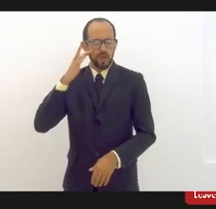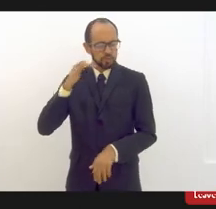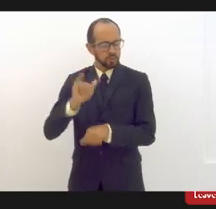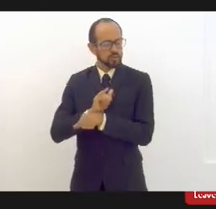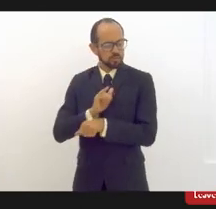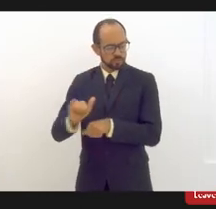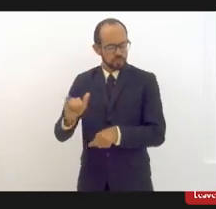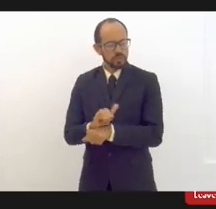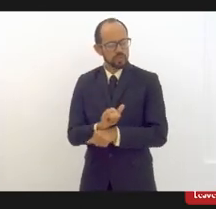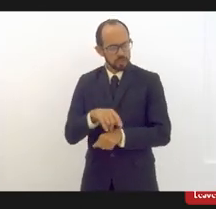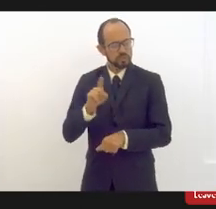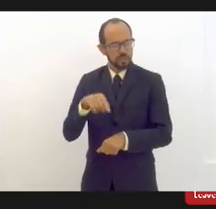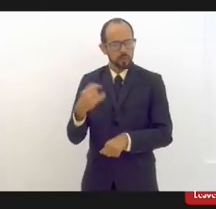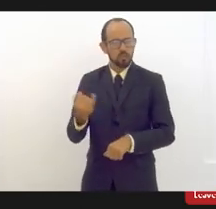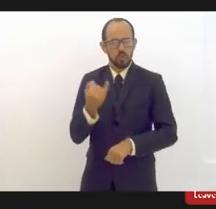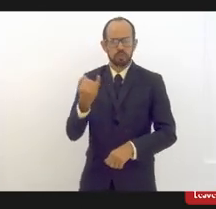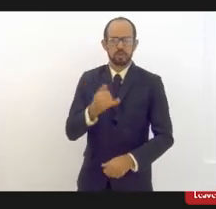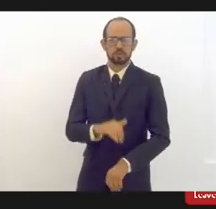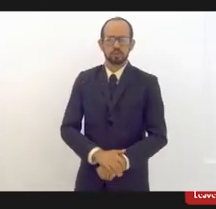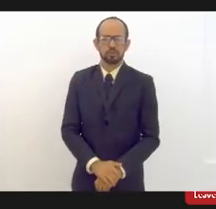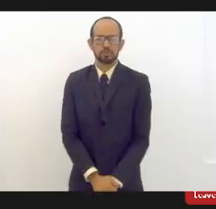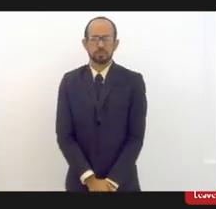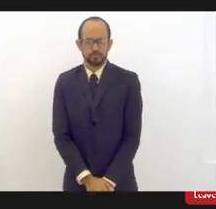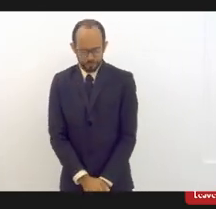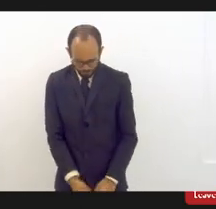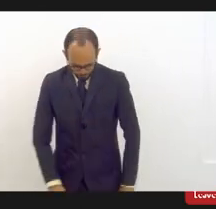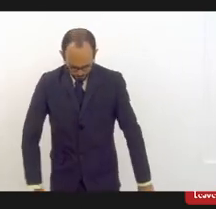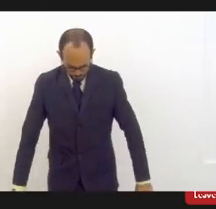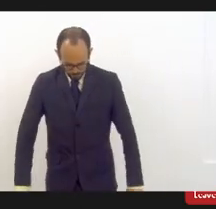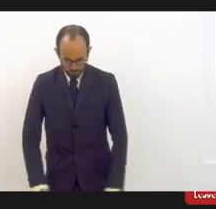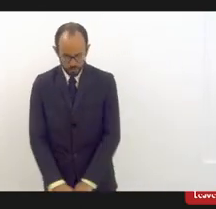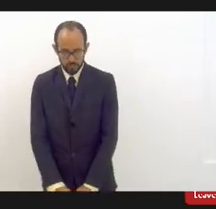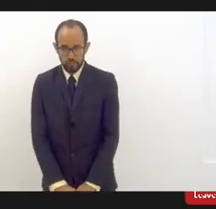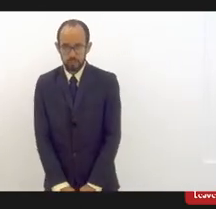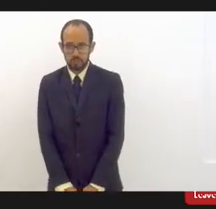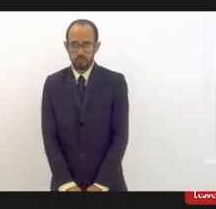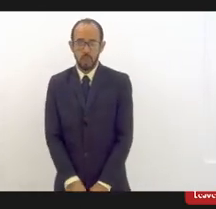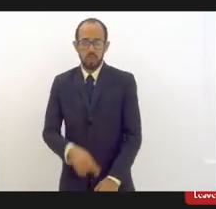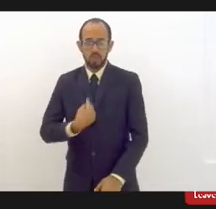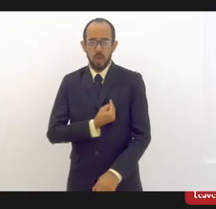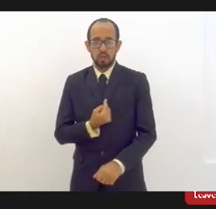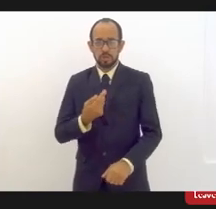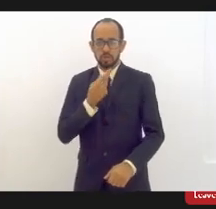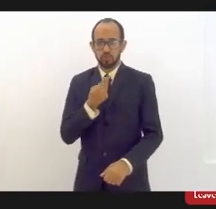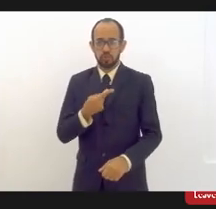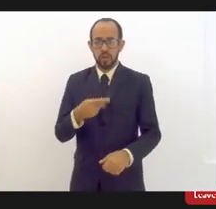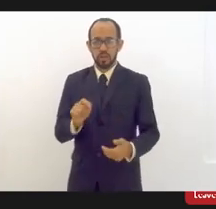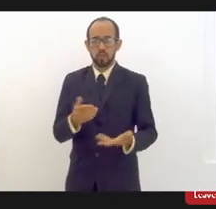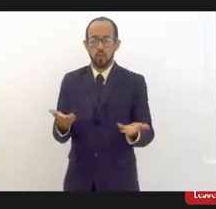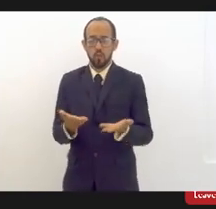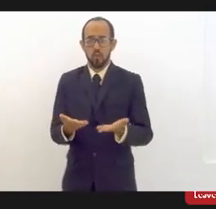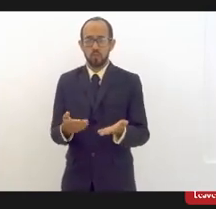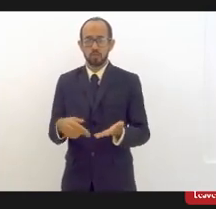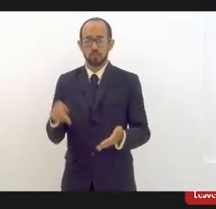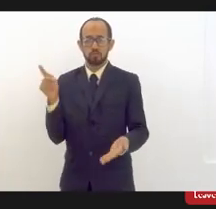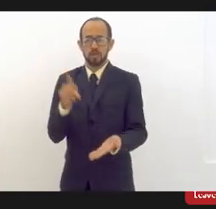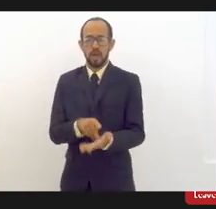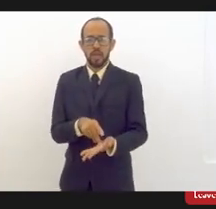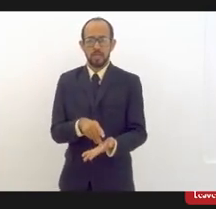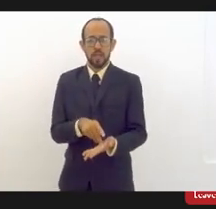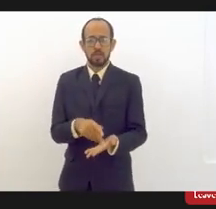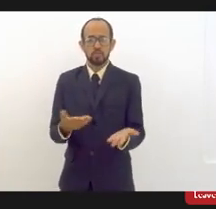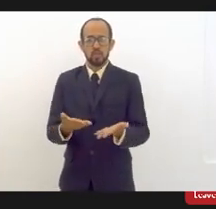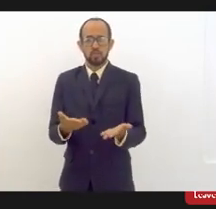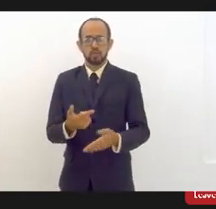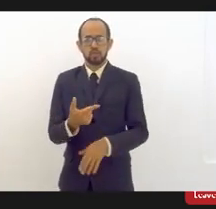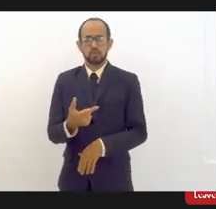são fundamentais. E lembrando que nós estamos falando hoje de uma realidade de, em 2021,